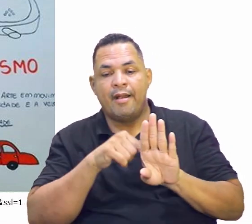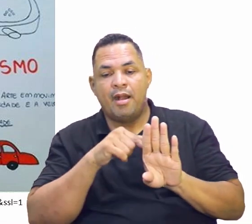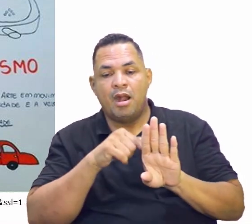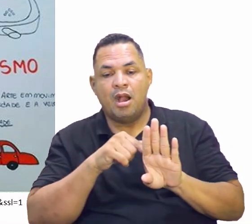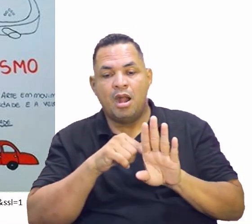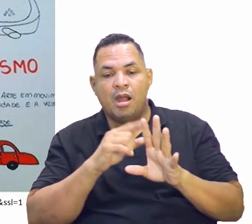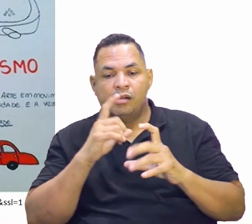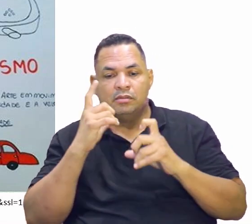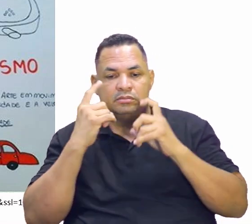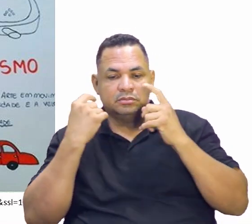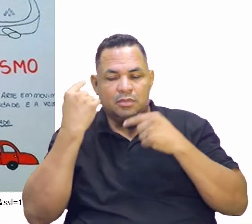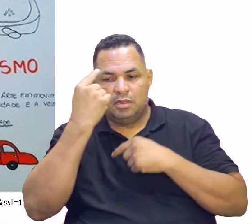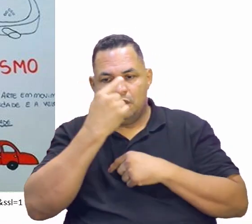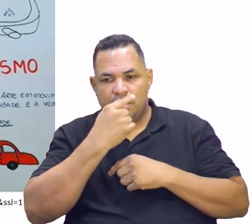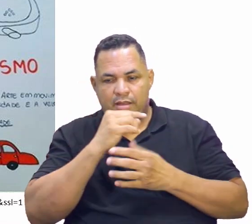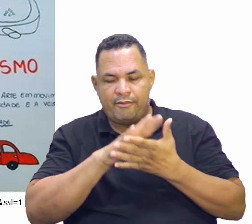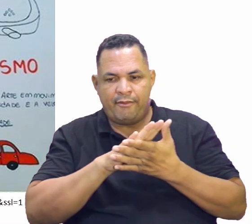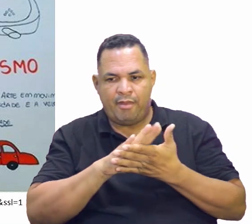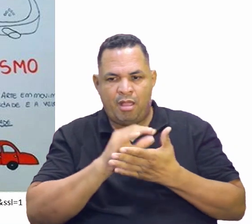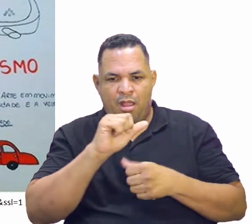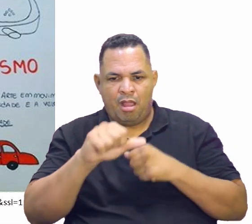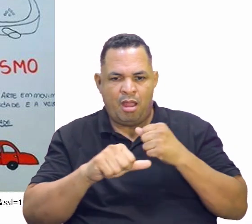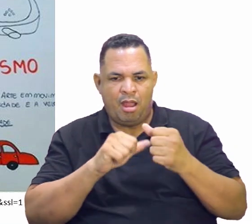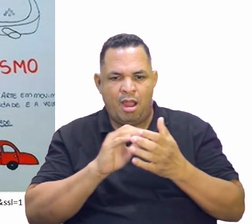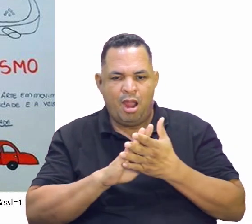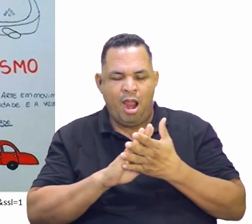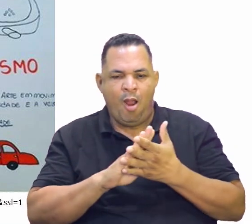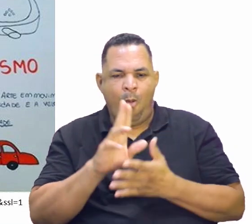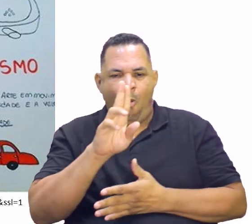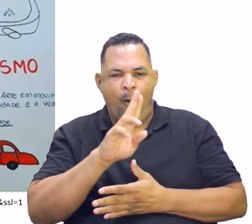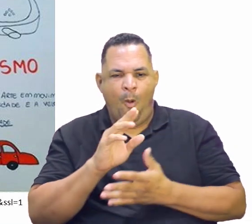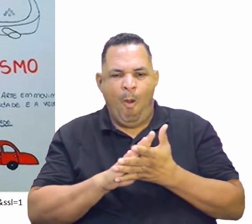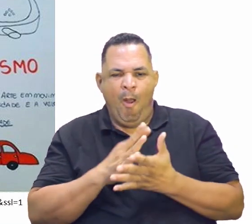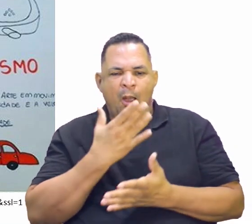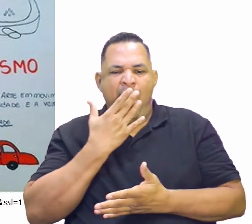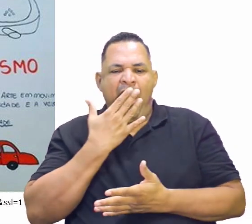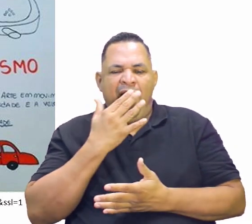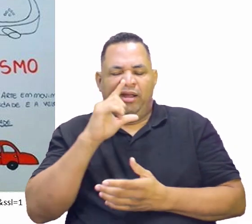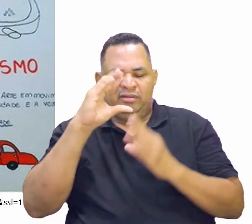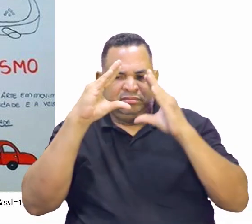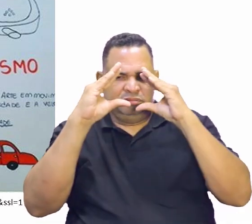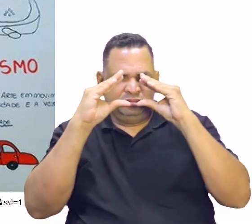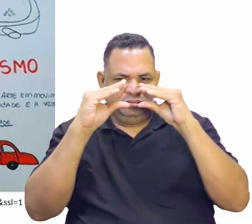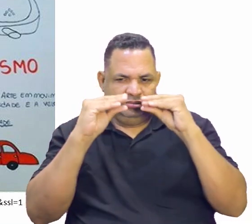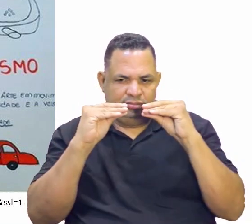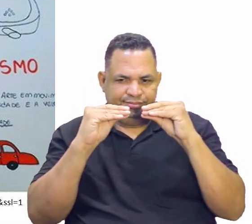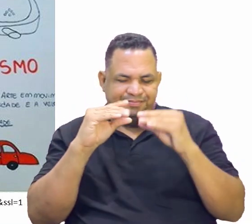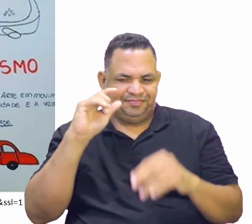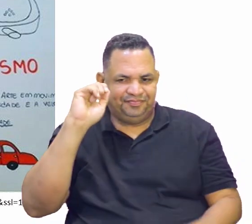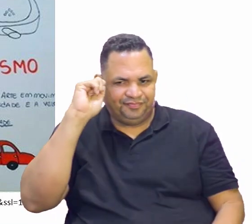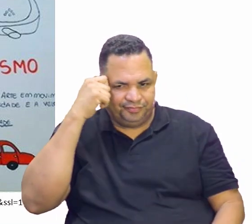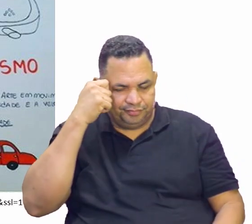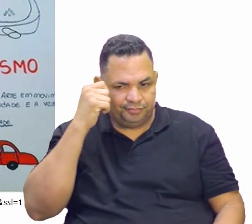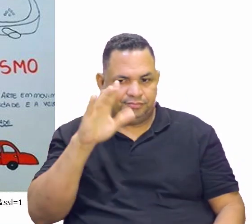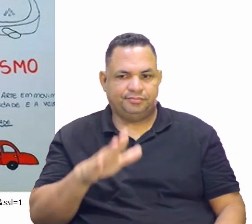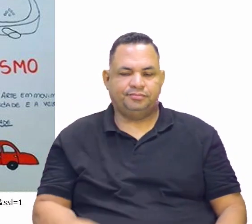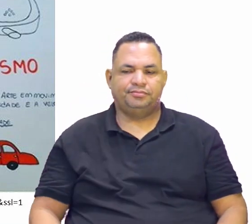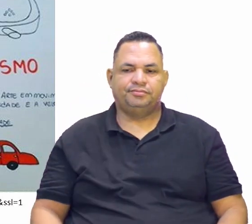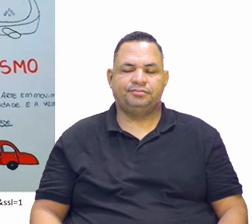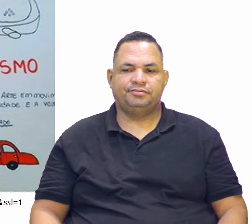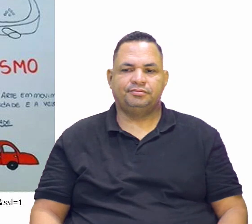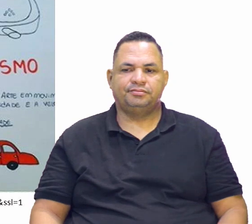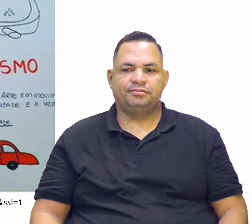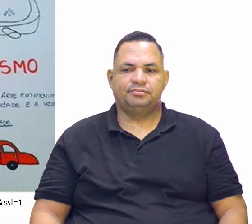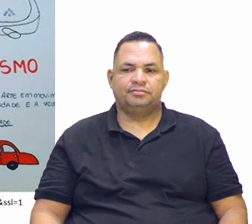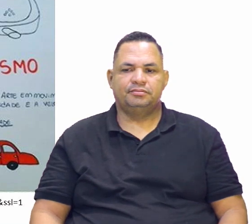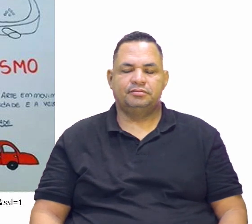a deformação da realidade, o uso de tons mais escuros, diferente, né? Do